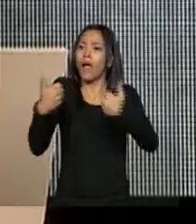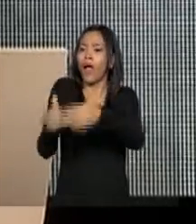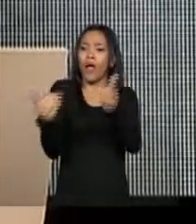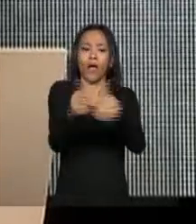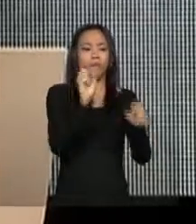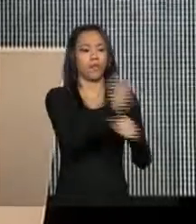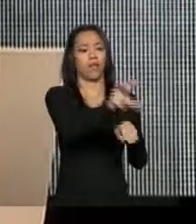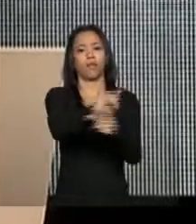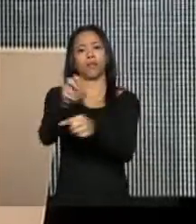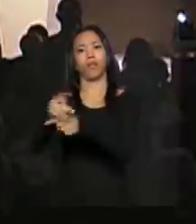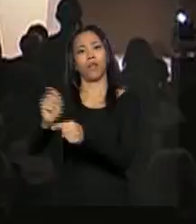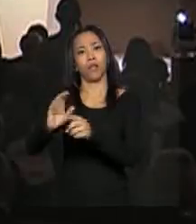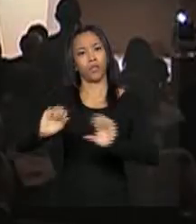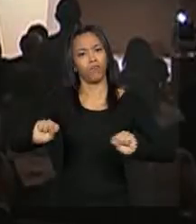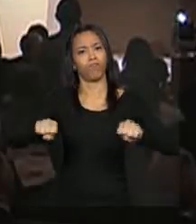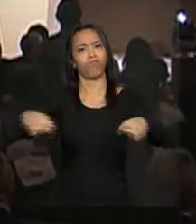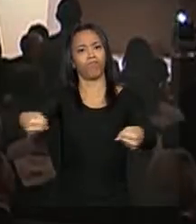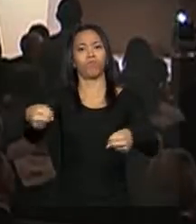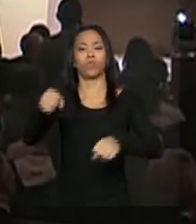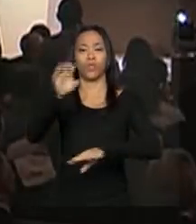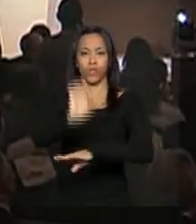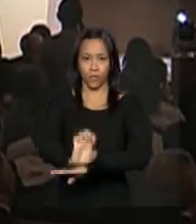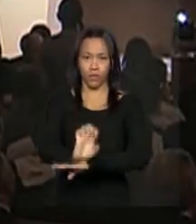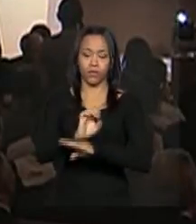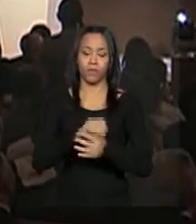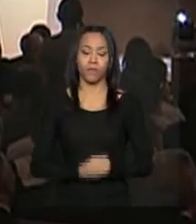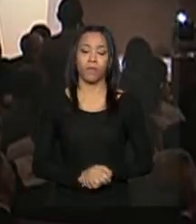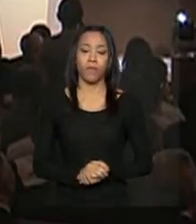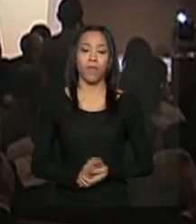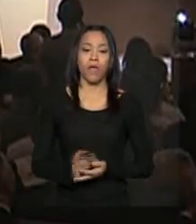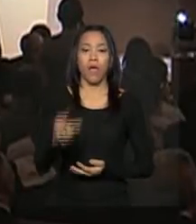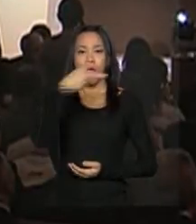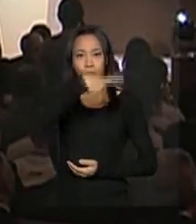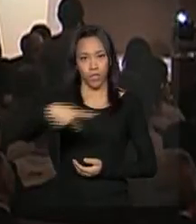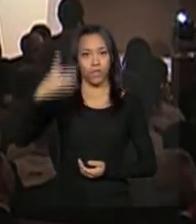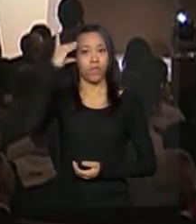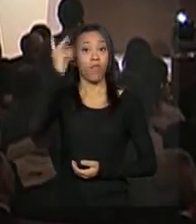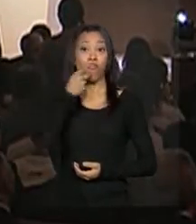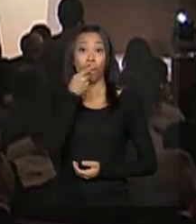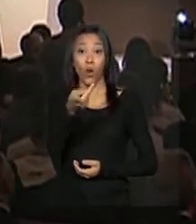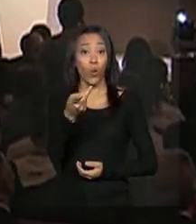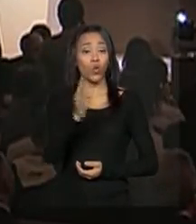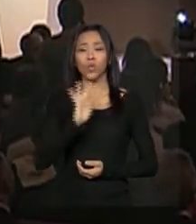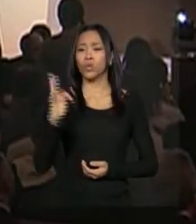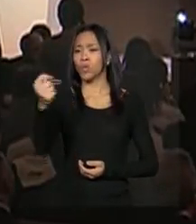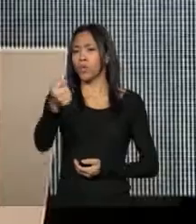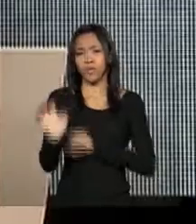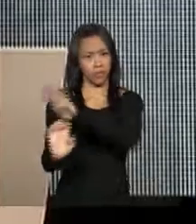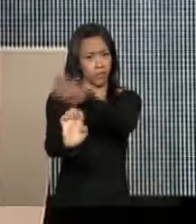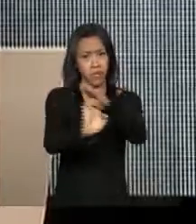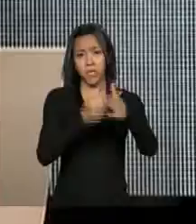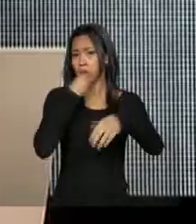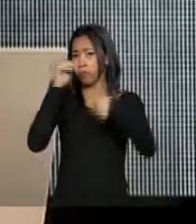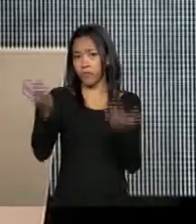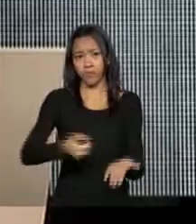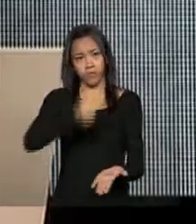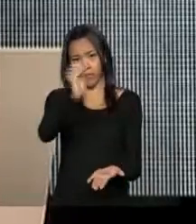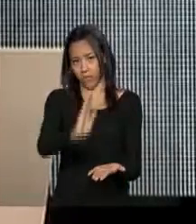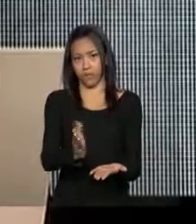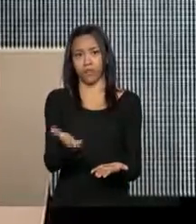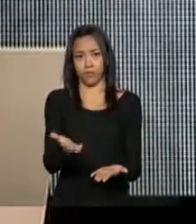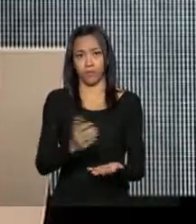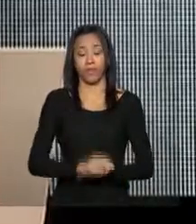e crescimento do Estado. A presidenta Dilma Rousseff afirmou que todas as empresas são bem-vindas no Brasil. Nós